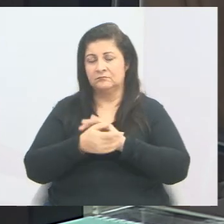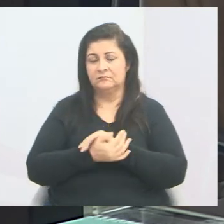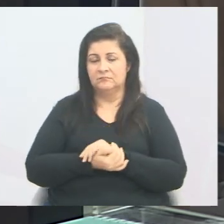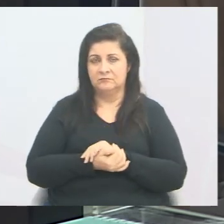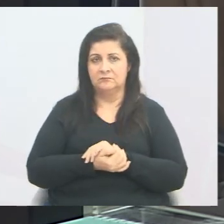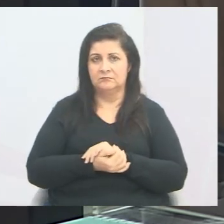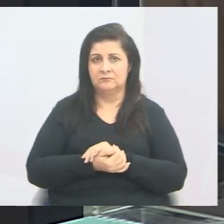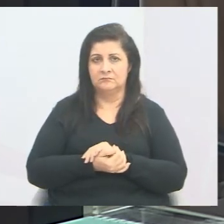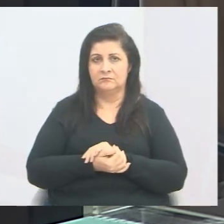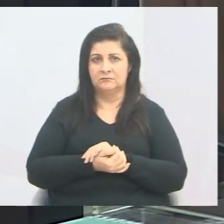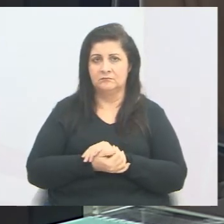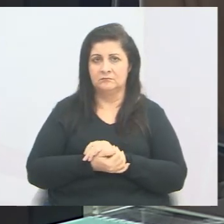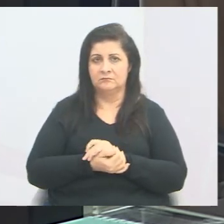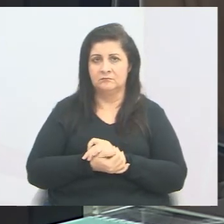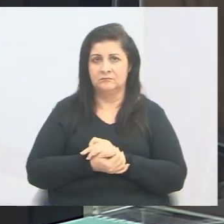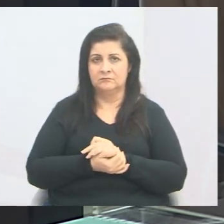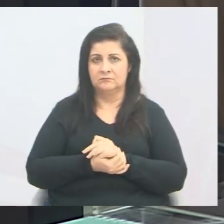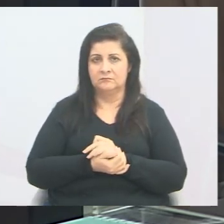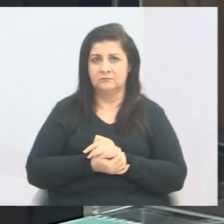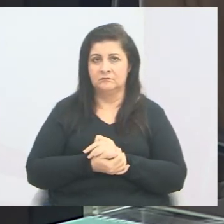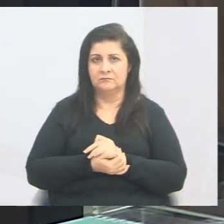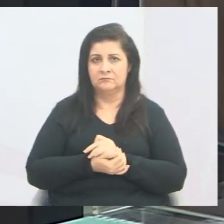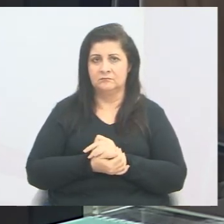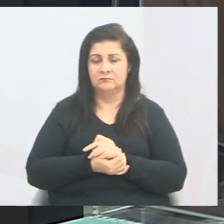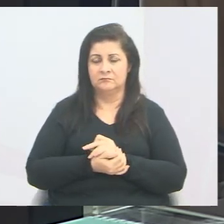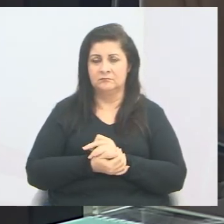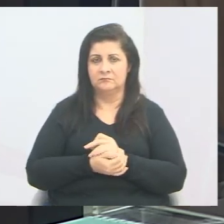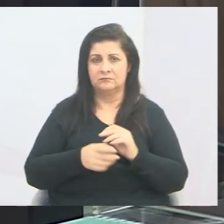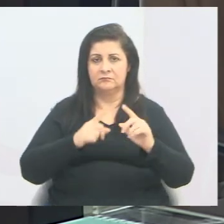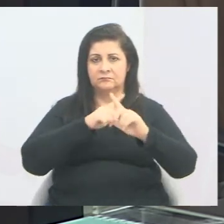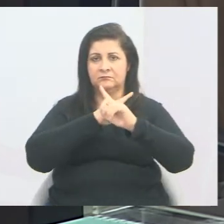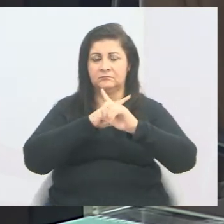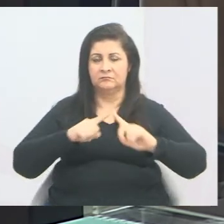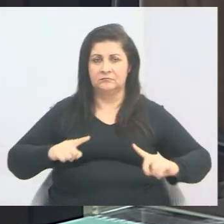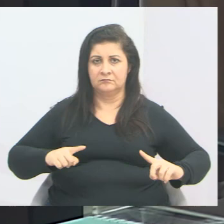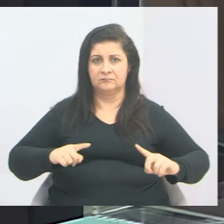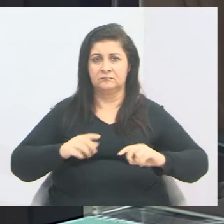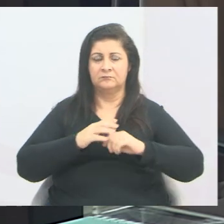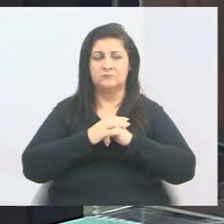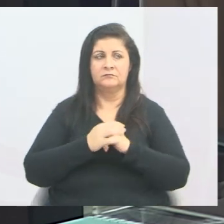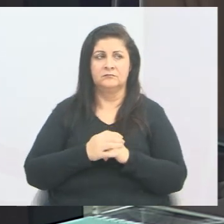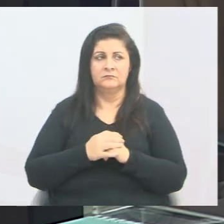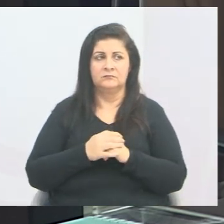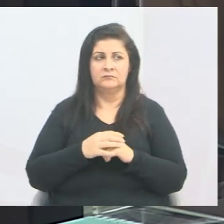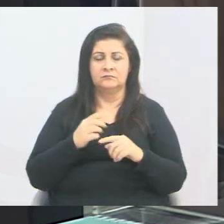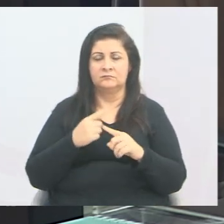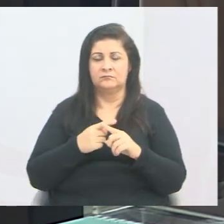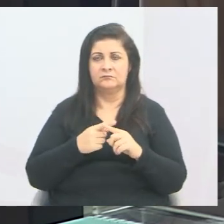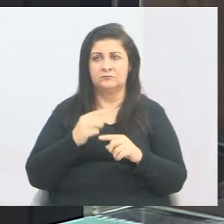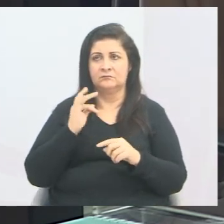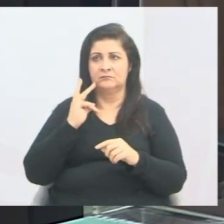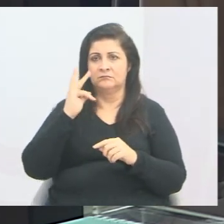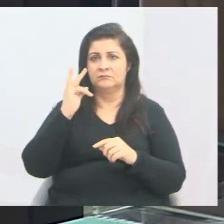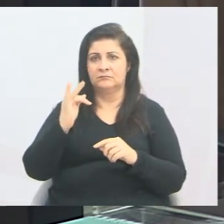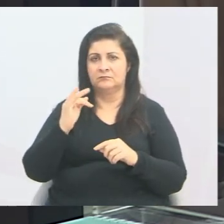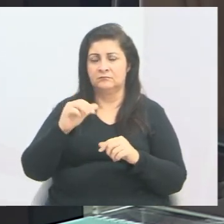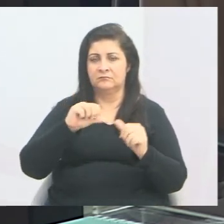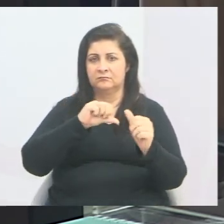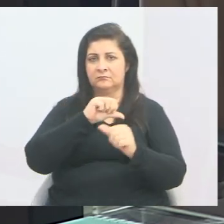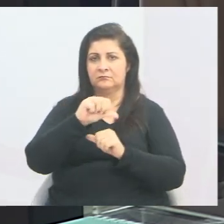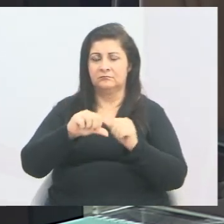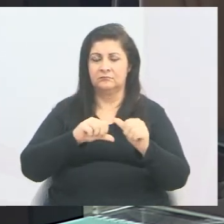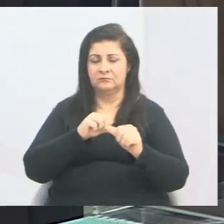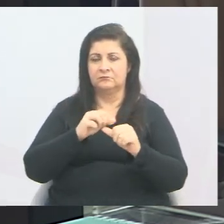você vai fazer o tal do cancelamento, né? Cancela, porque daí virou precatório e muda de linha